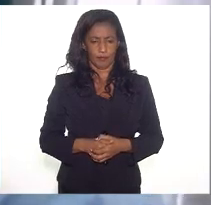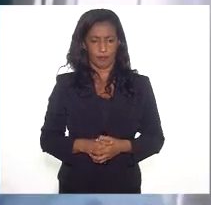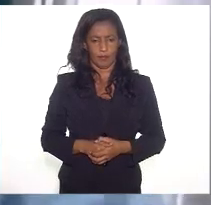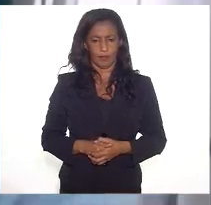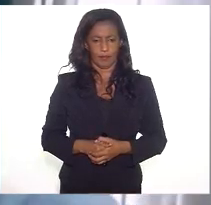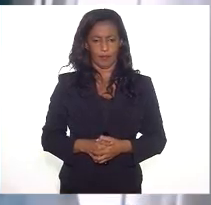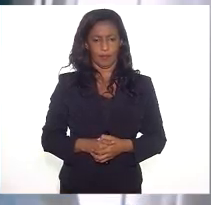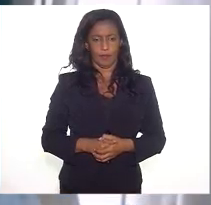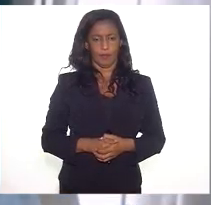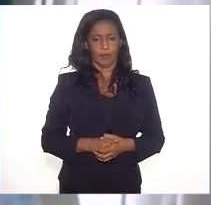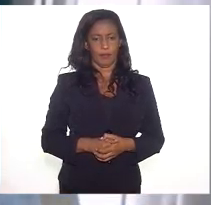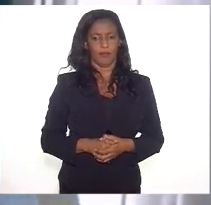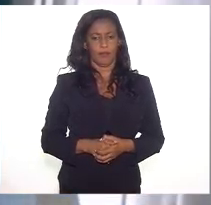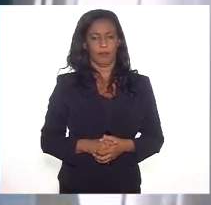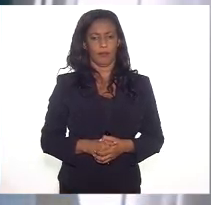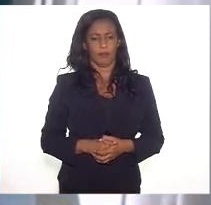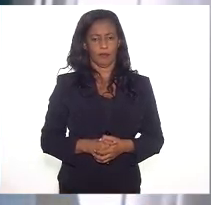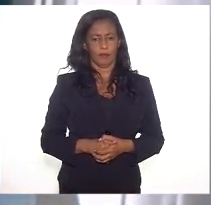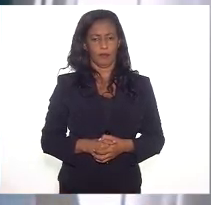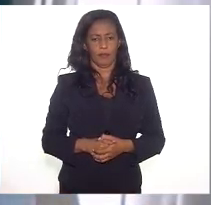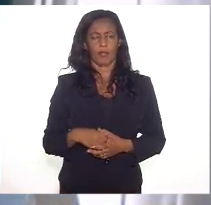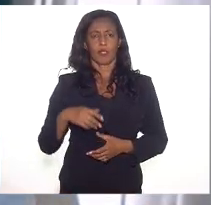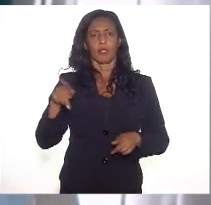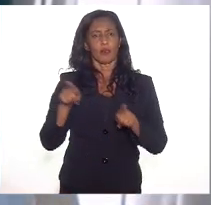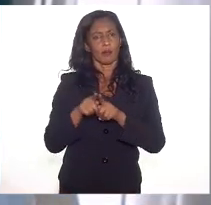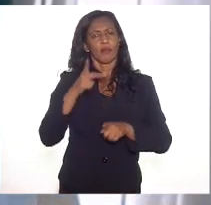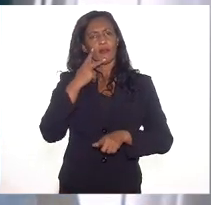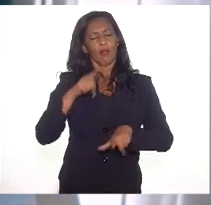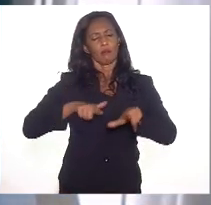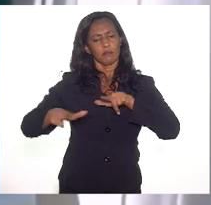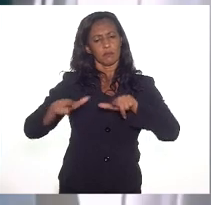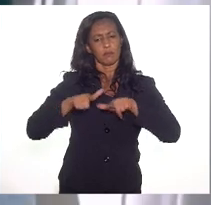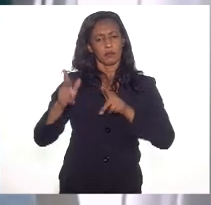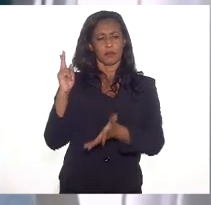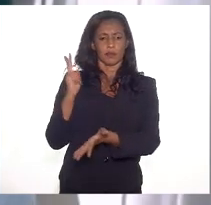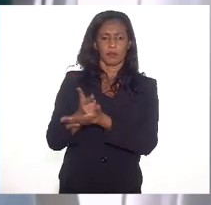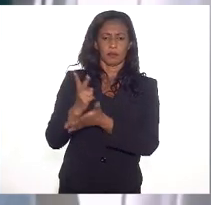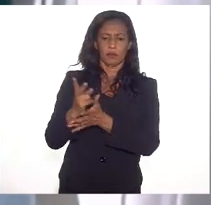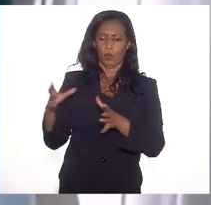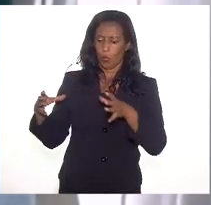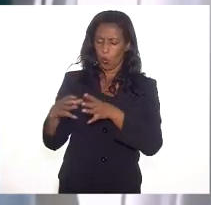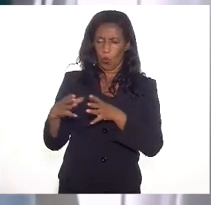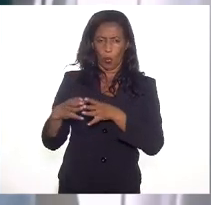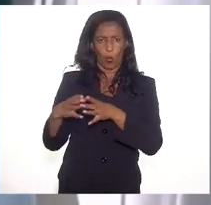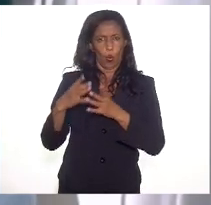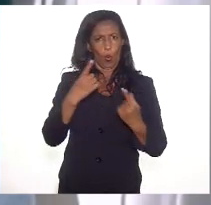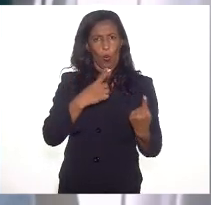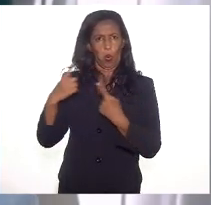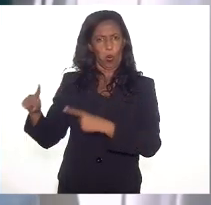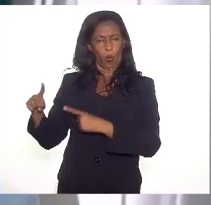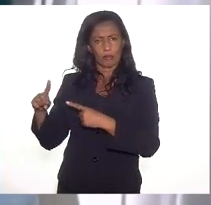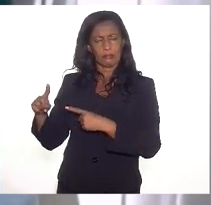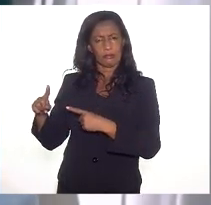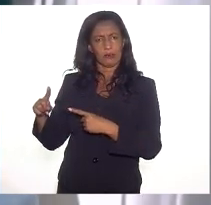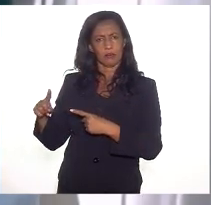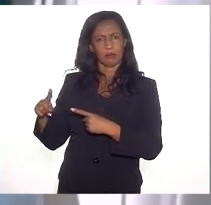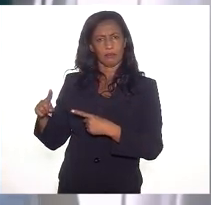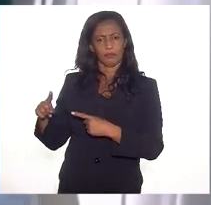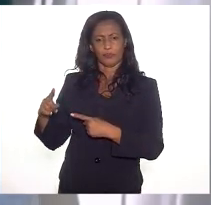não vou fazer aqui uma abordagem exaustiva, mas ressaltar o trabalho permanente da nossa Comissão de Combate às Discriminações, presidida pelo deputado